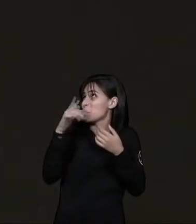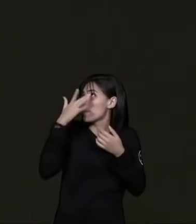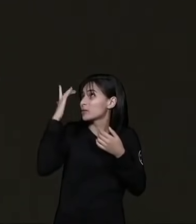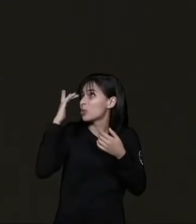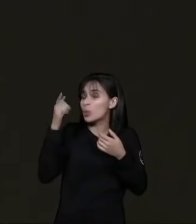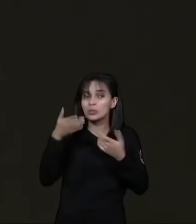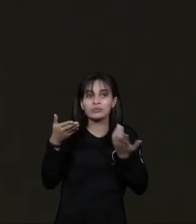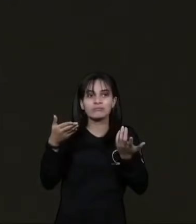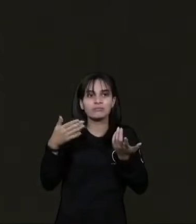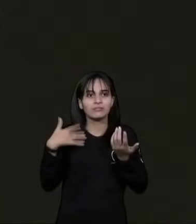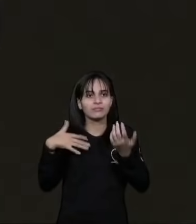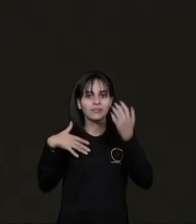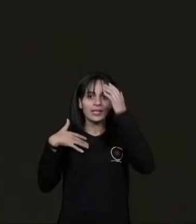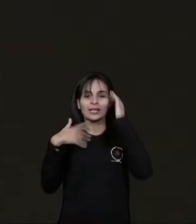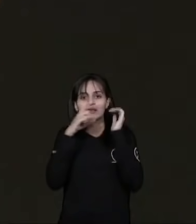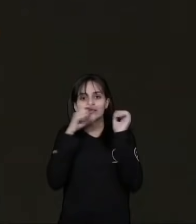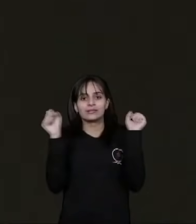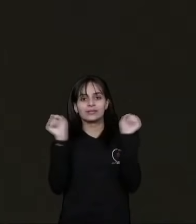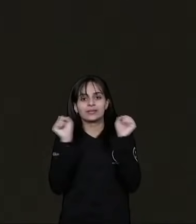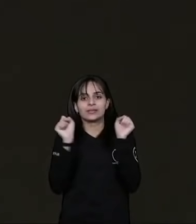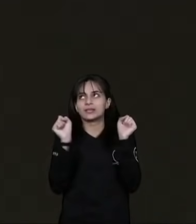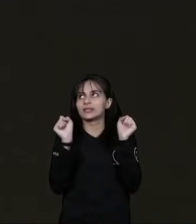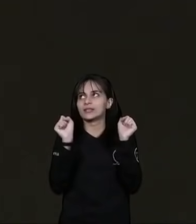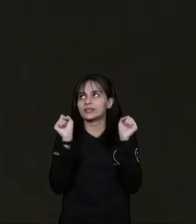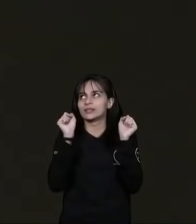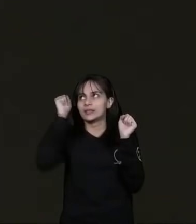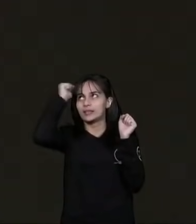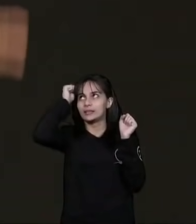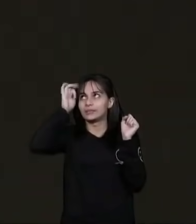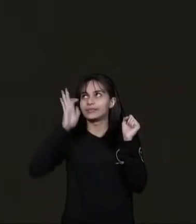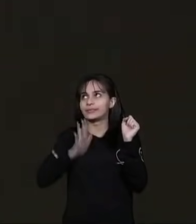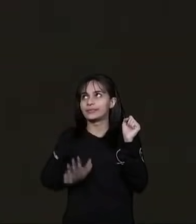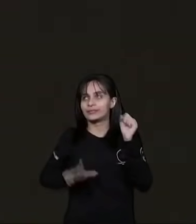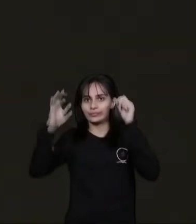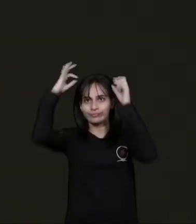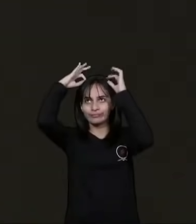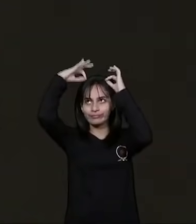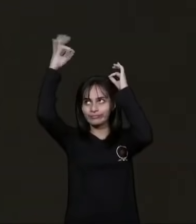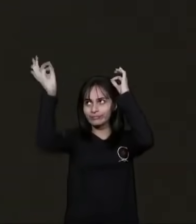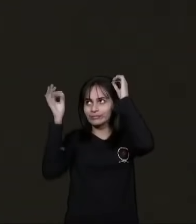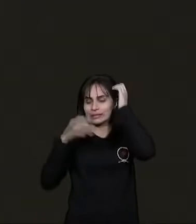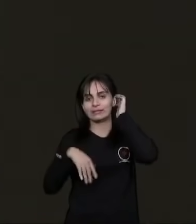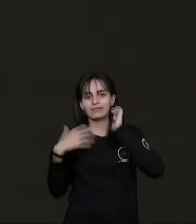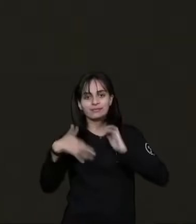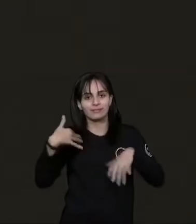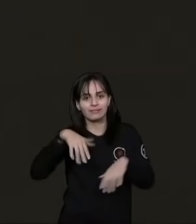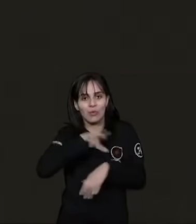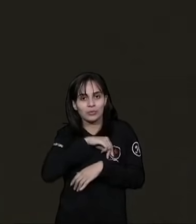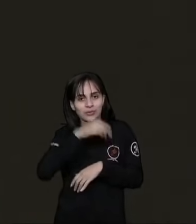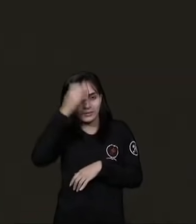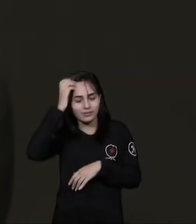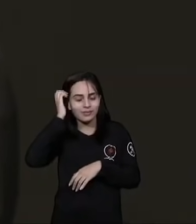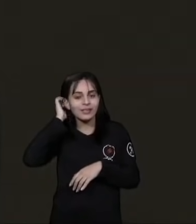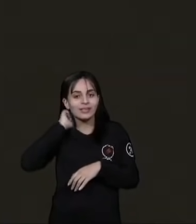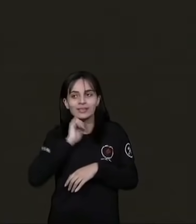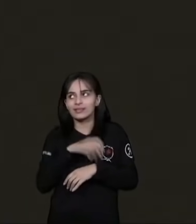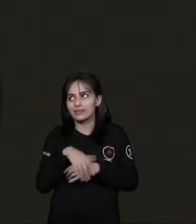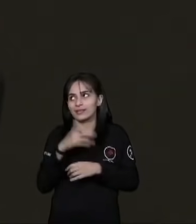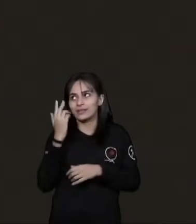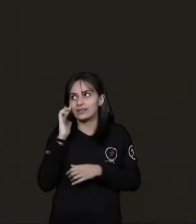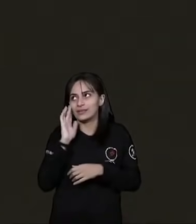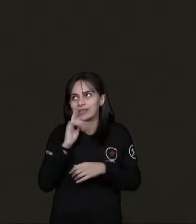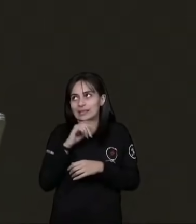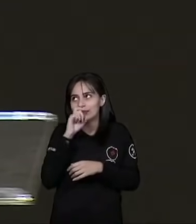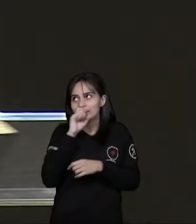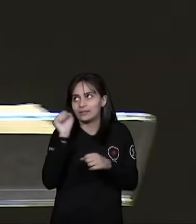pessoas e eu gelei da planta do pé um fiapo de cabelo da cabeça vai misericórdia só Frito